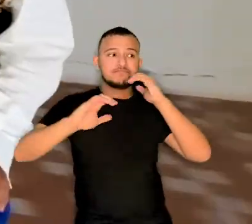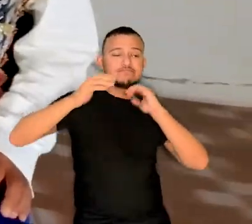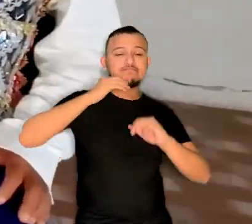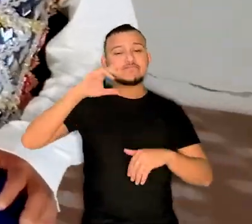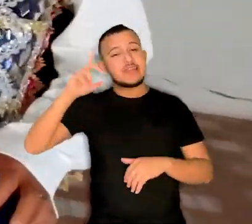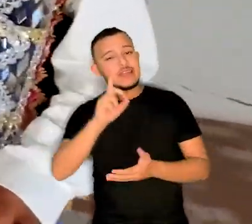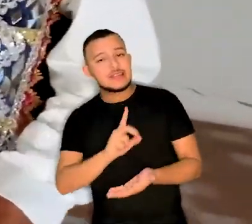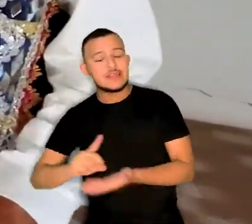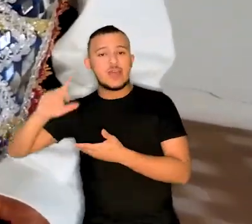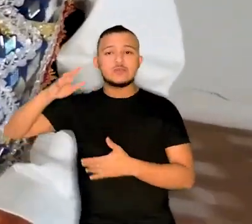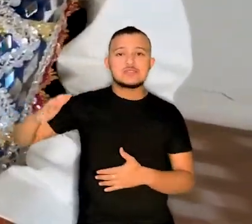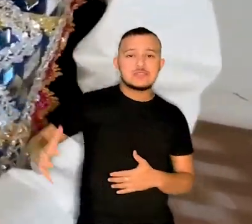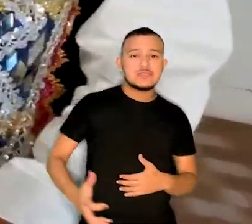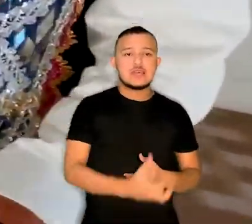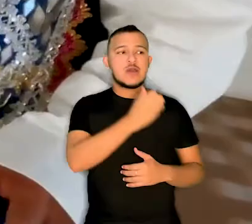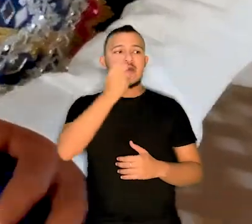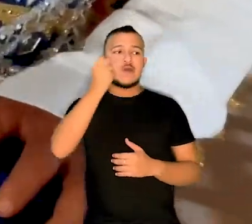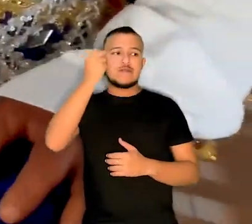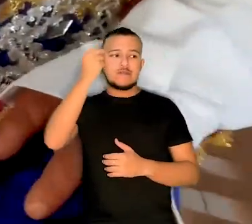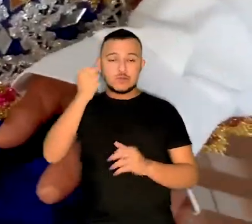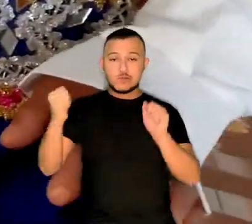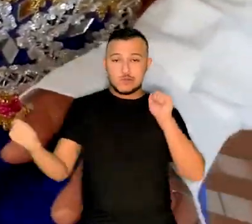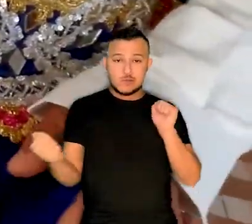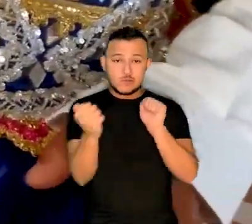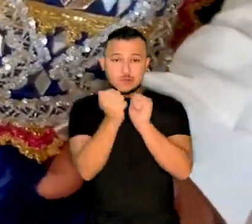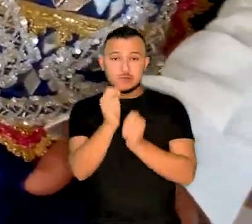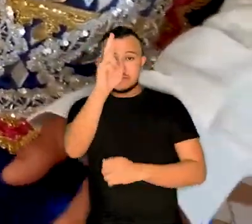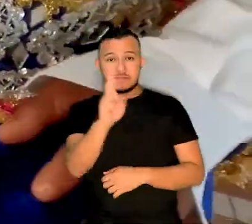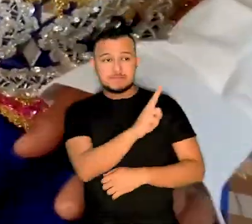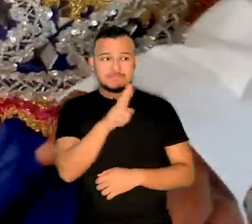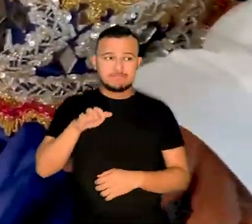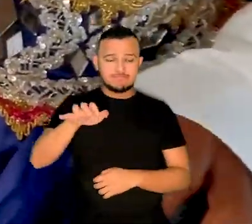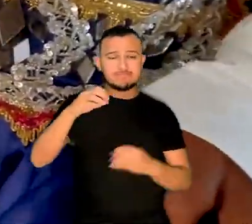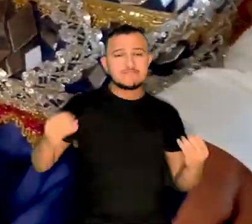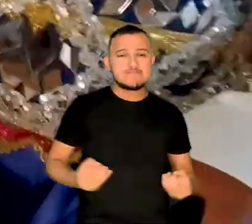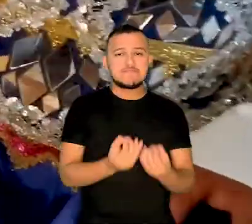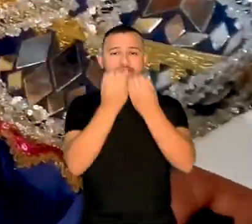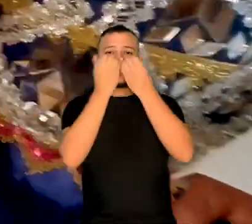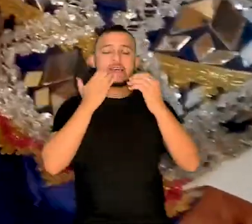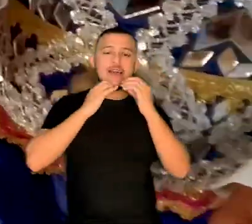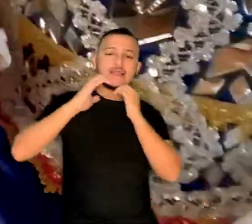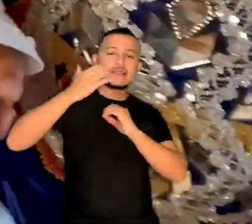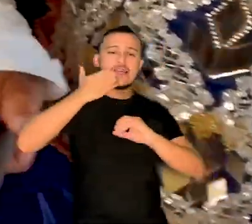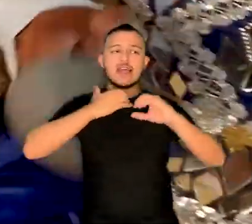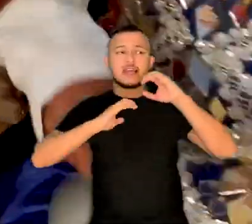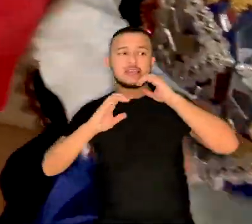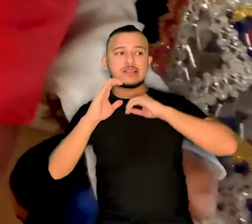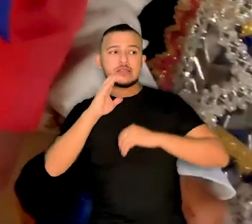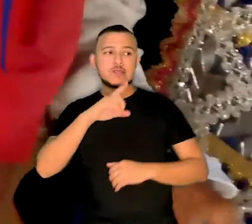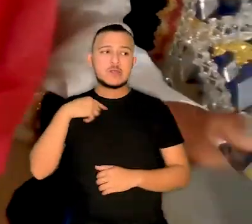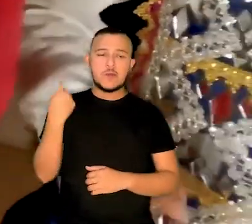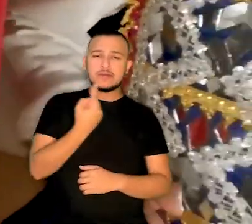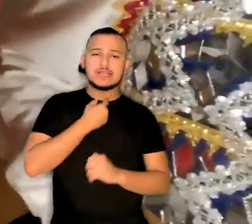Deus te salve, matriz, quando o padre diz uma missa cantada. Nós